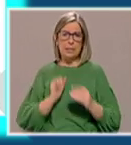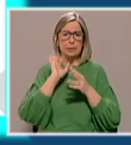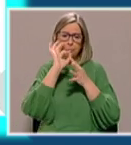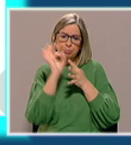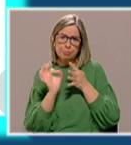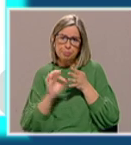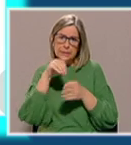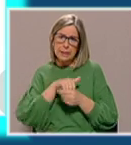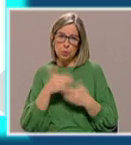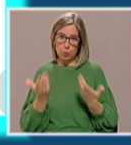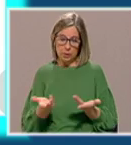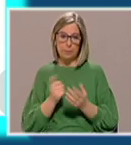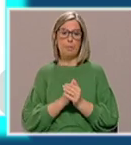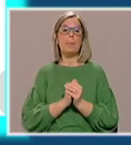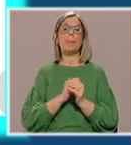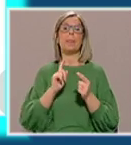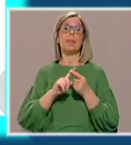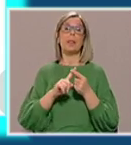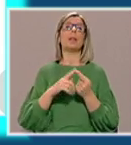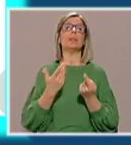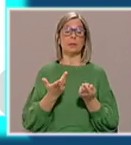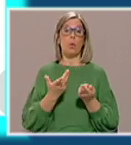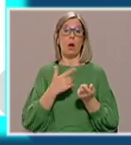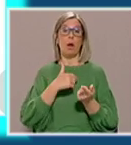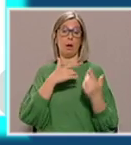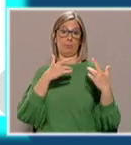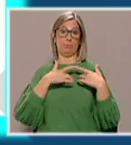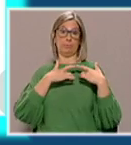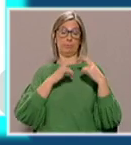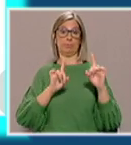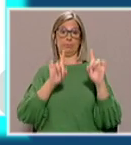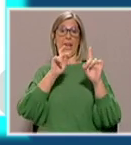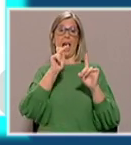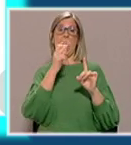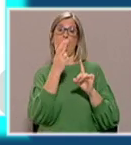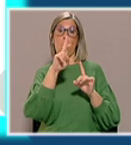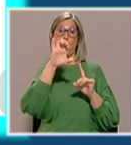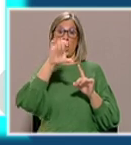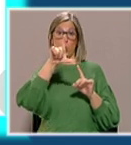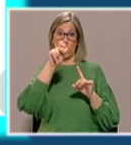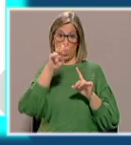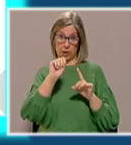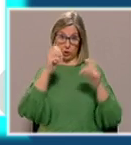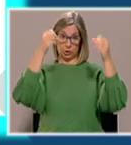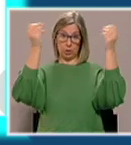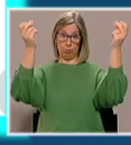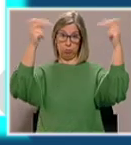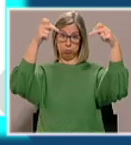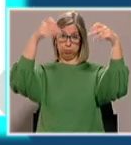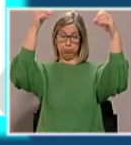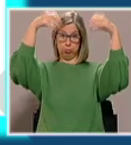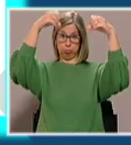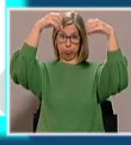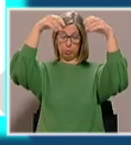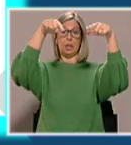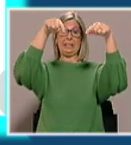especificamente. Então, a contração das aurículas, também conhecida por sístole auricular, eu vou pôr tudo junto, que é mais fácil, tendo em